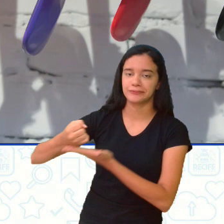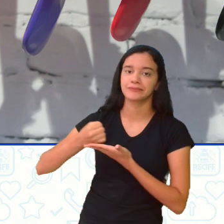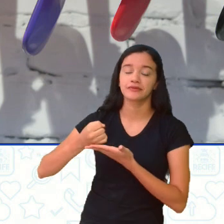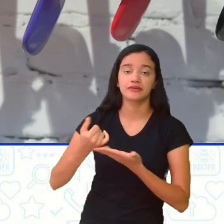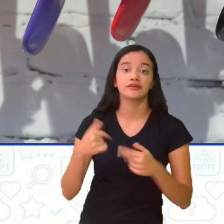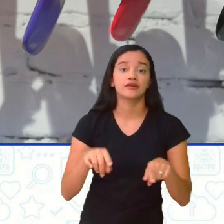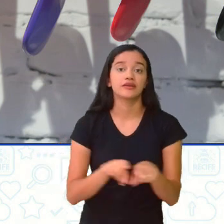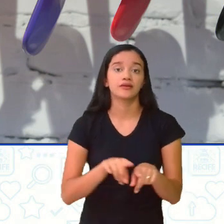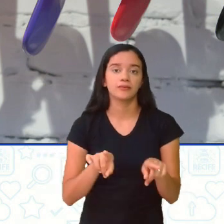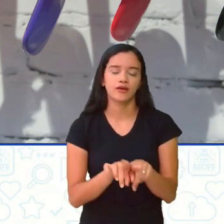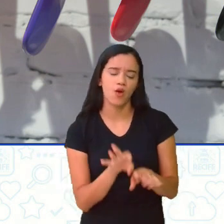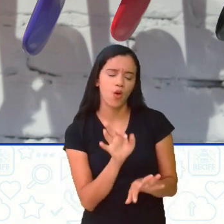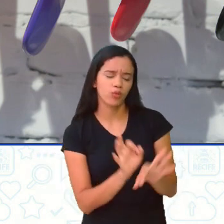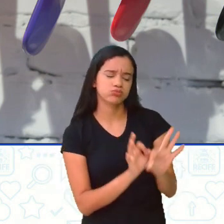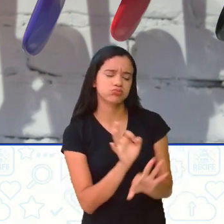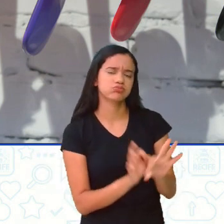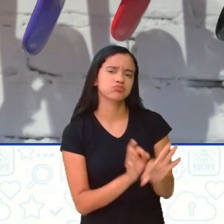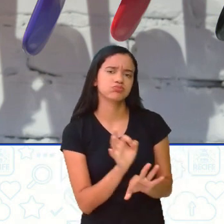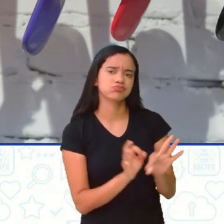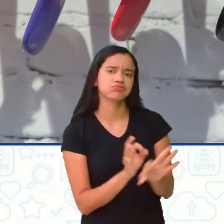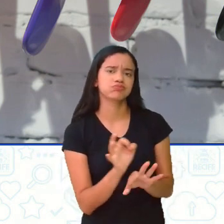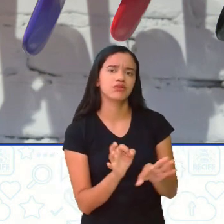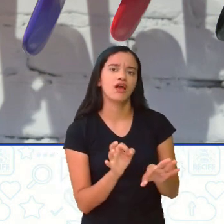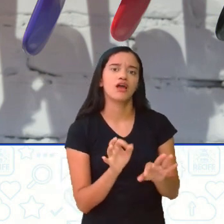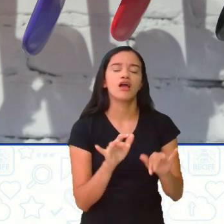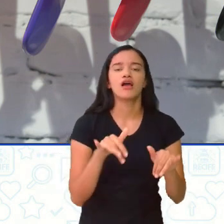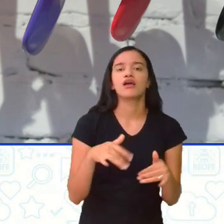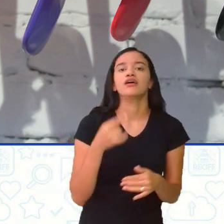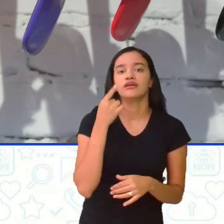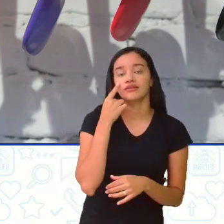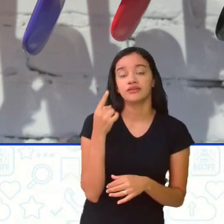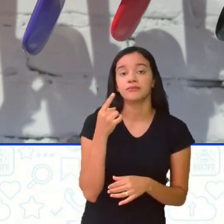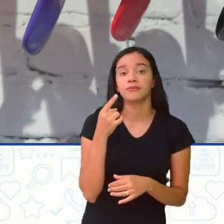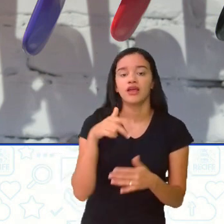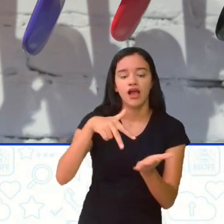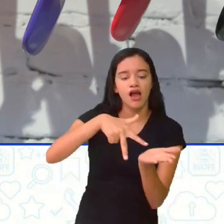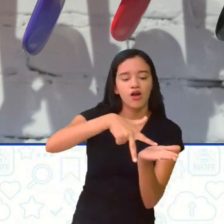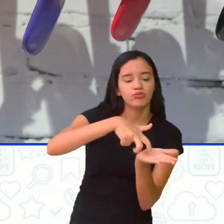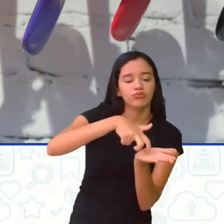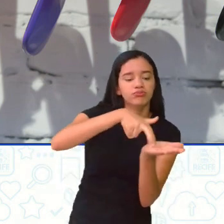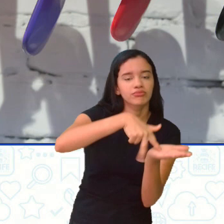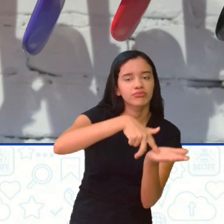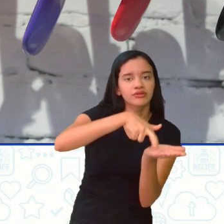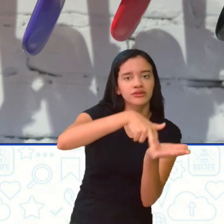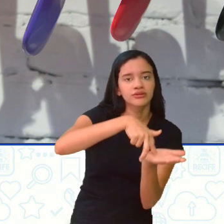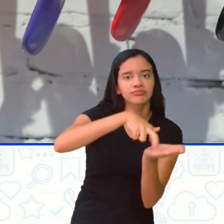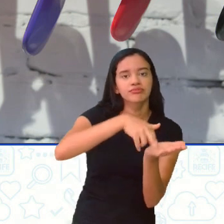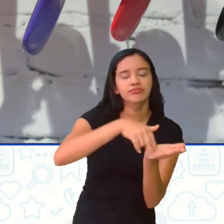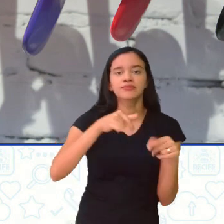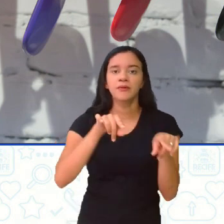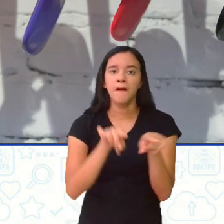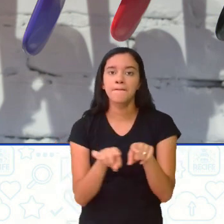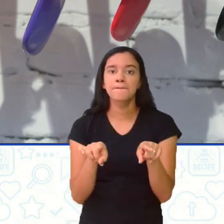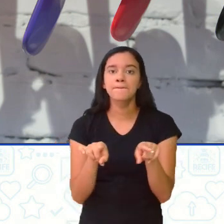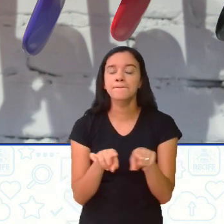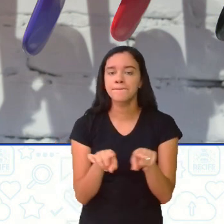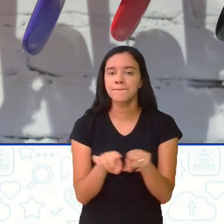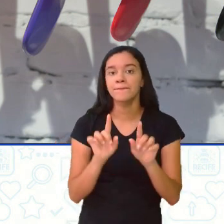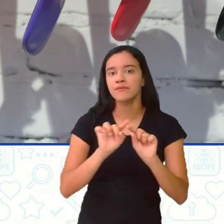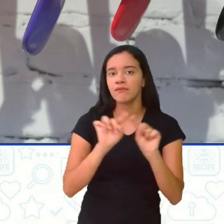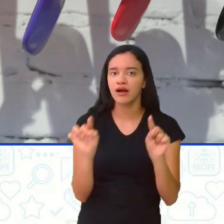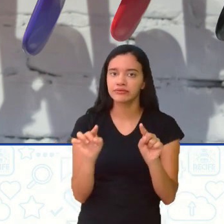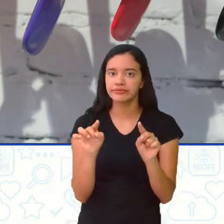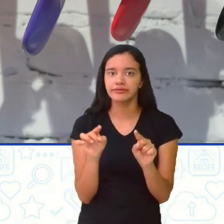havia desmontado eixos e rodas de patins e fixado numa madeira. Porém, ele não